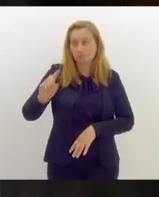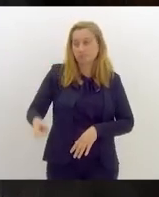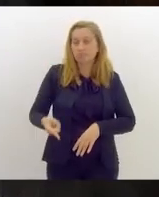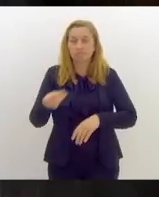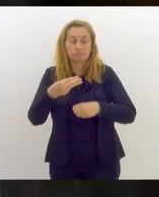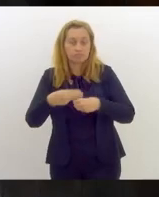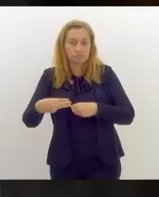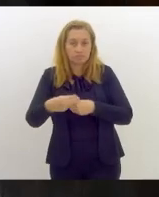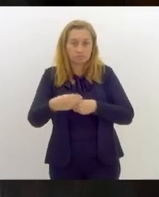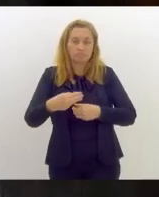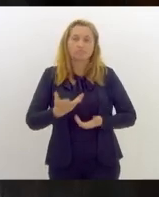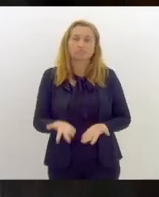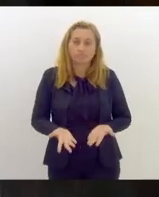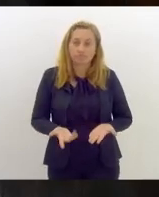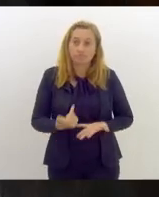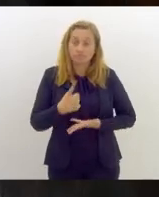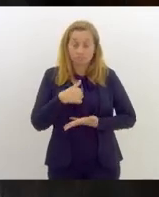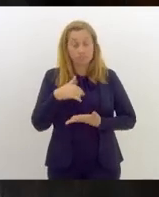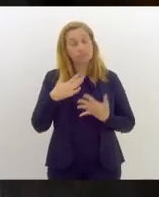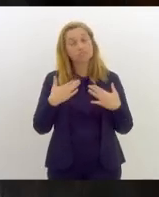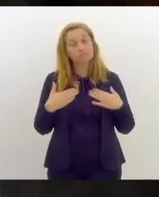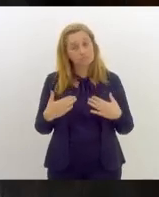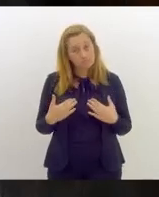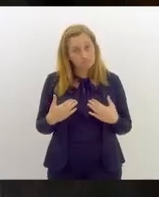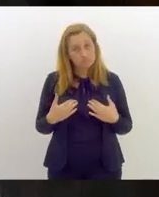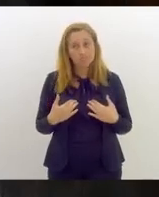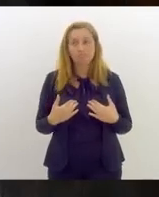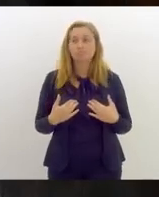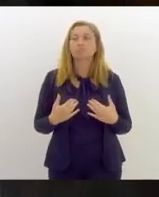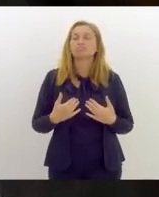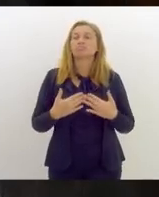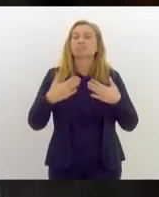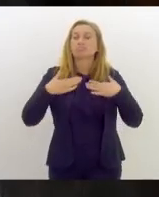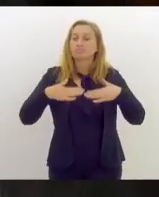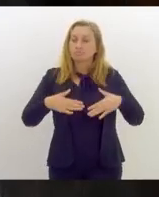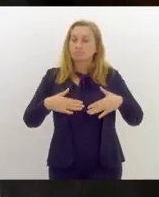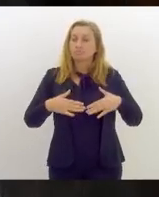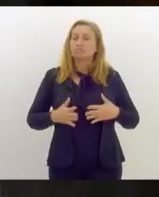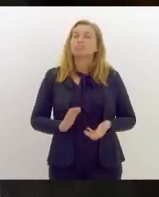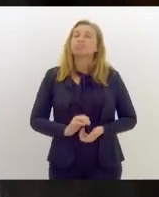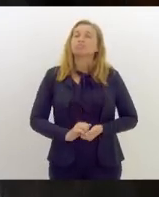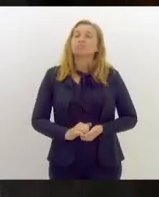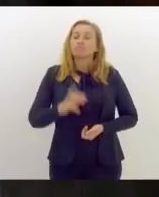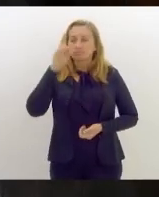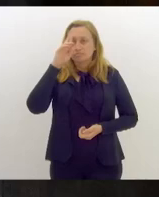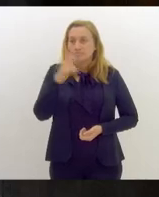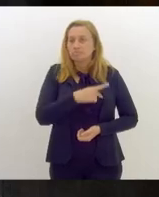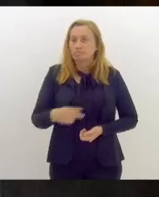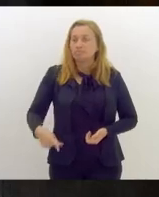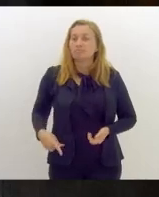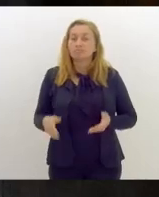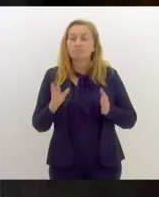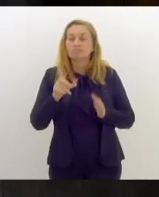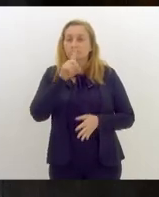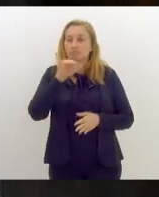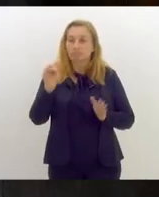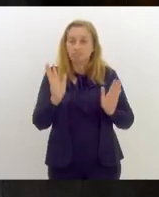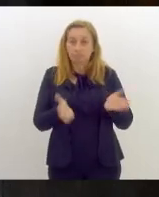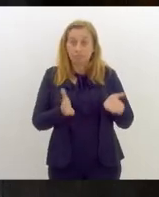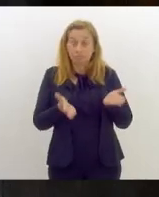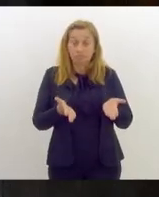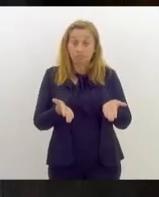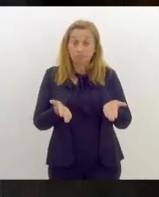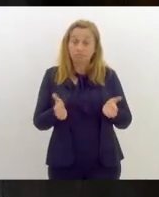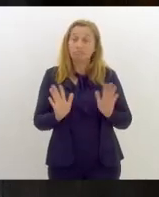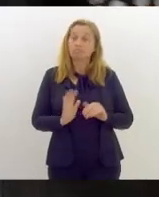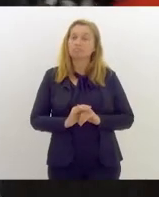municípios e eu tô satisfeito senhora presidente dos trabalhos com o dia de hoje que